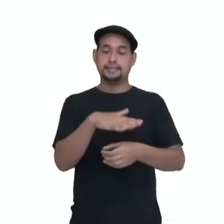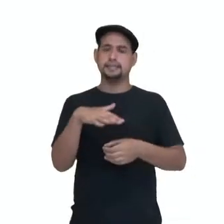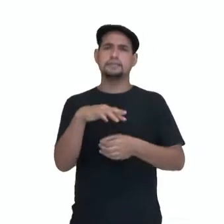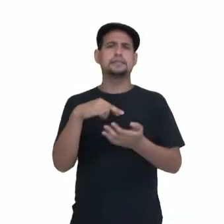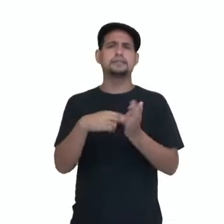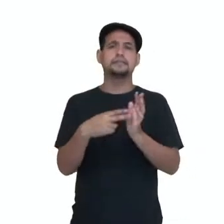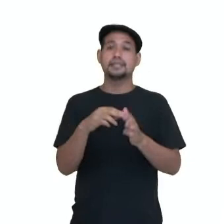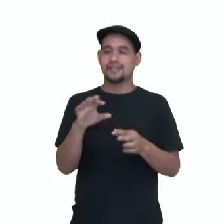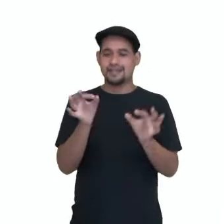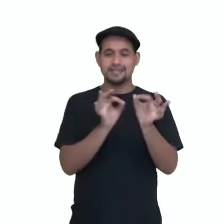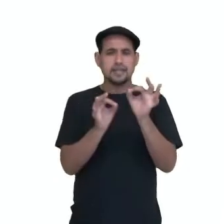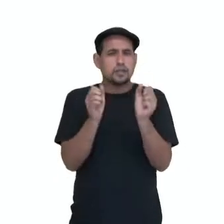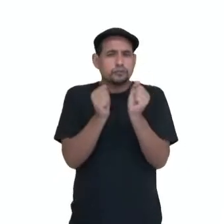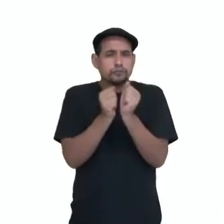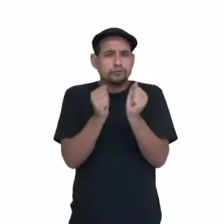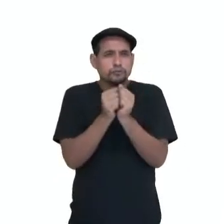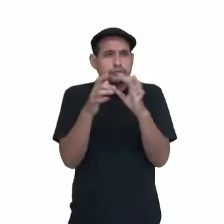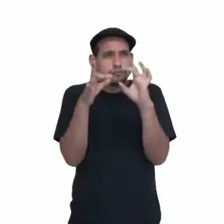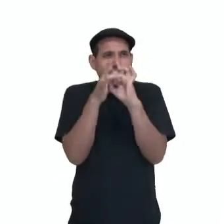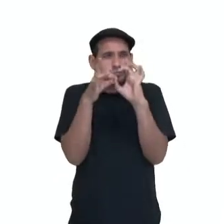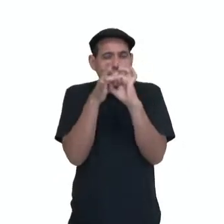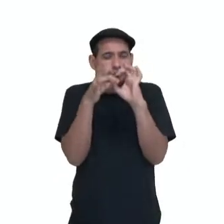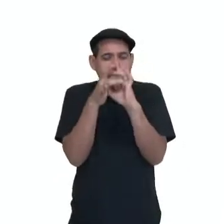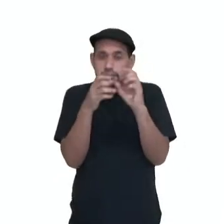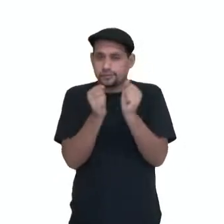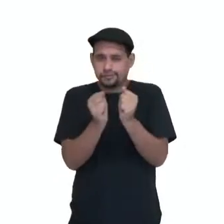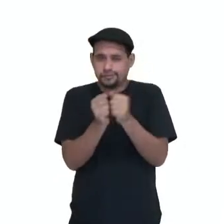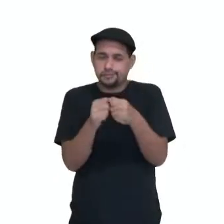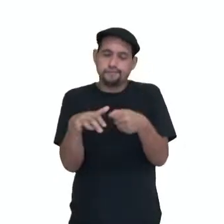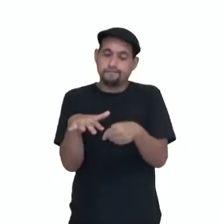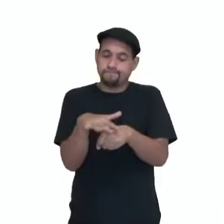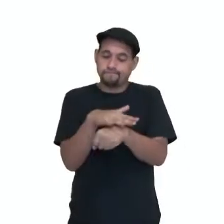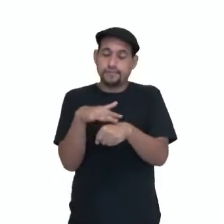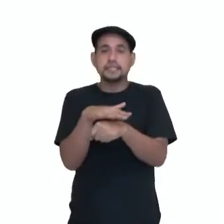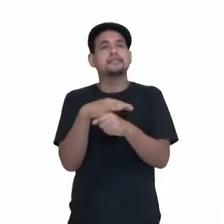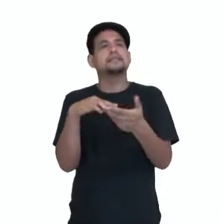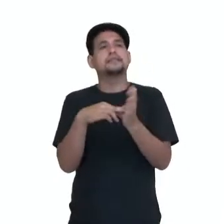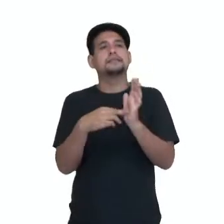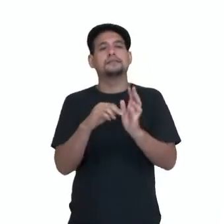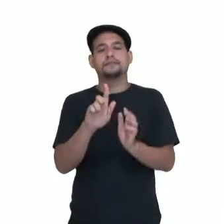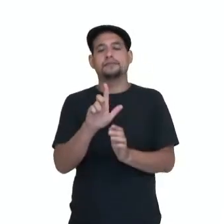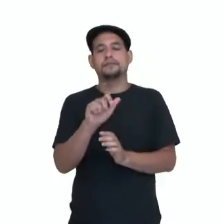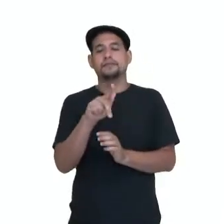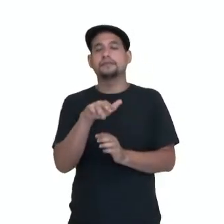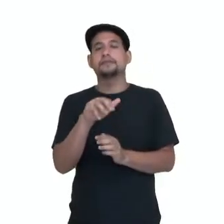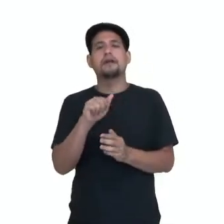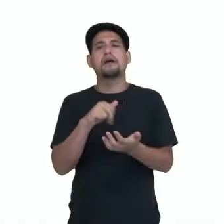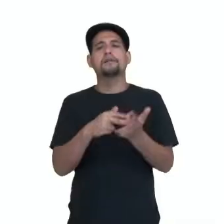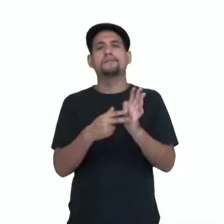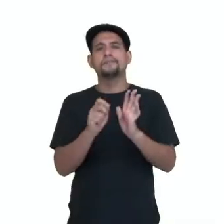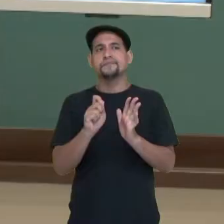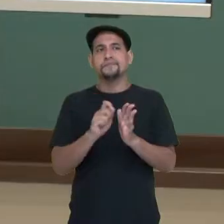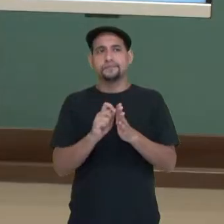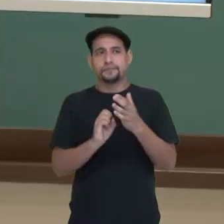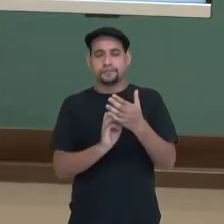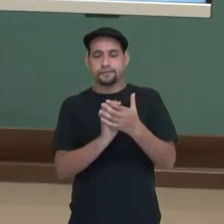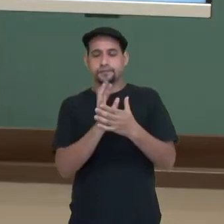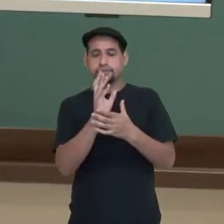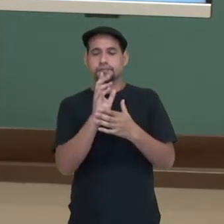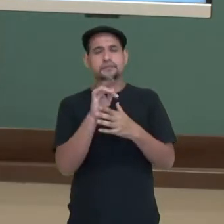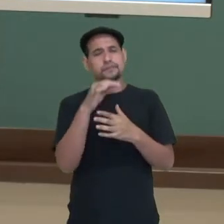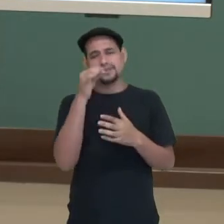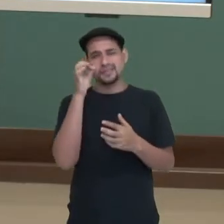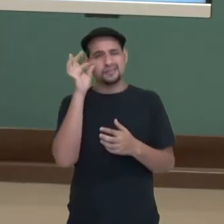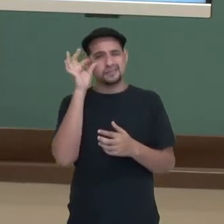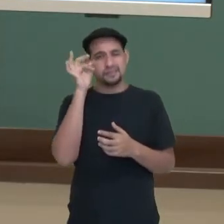como as células são bem juntinhas, né? São bem unidas uma à outra. E a glândula aqui, ó, que vai produzir, provavelmente uma glândula de